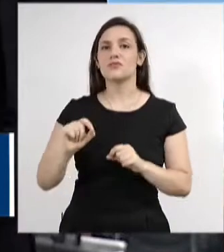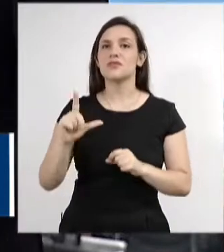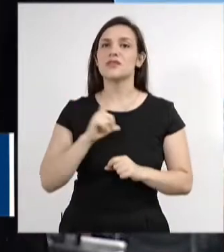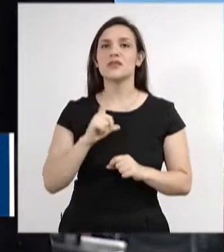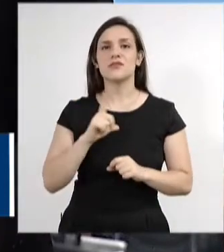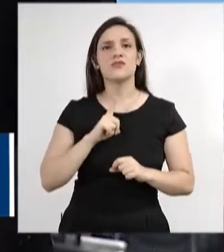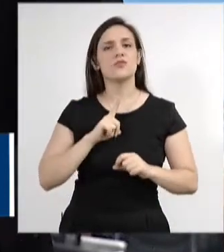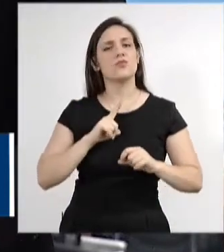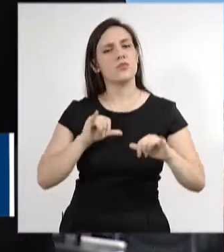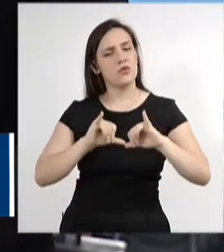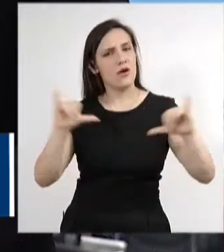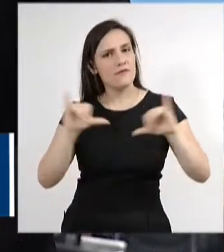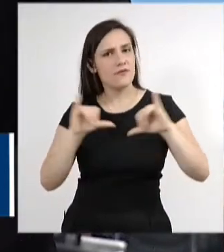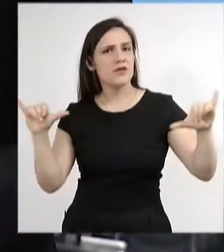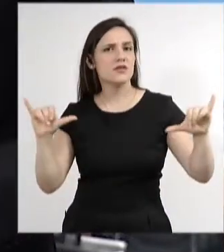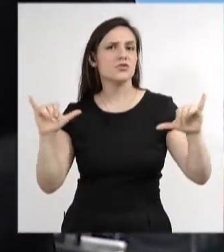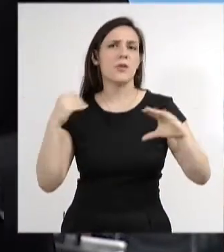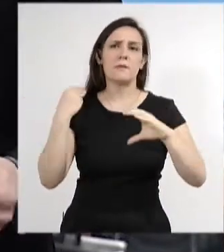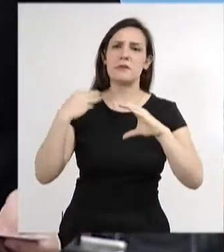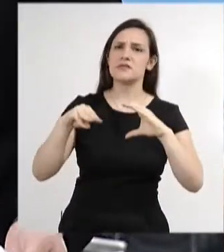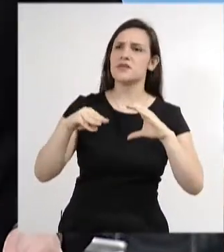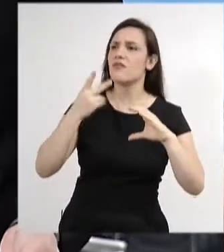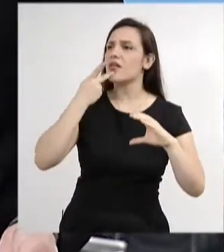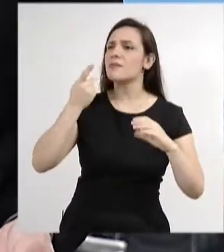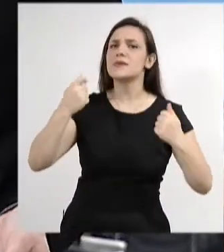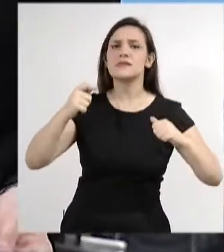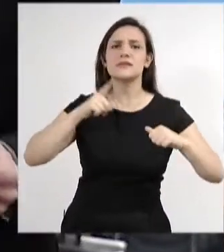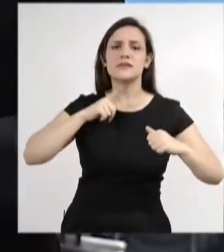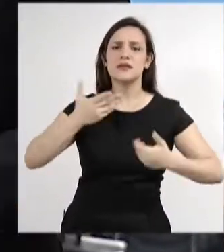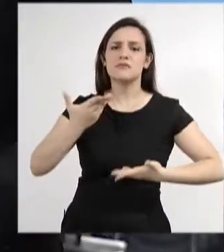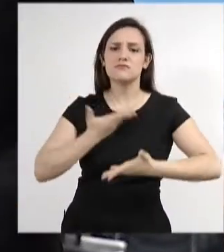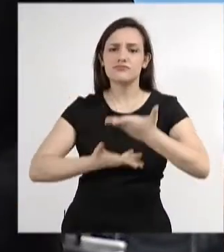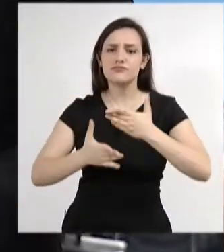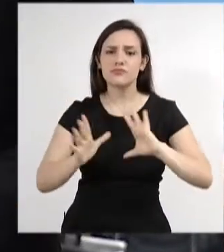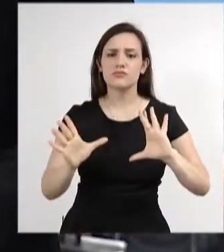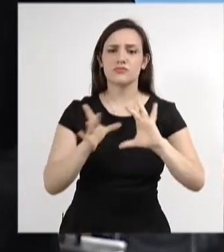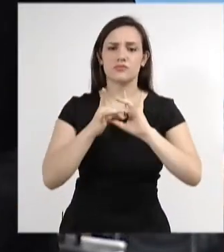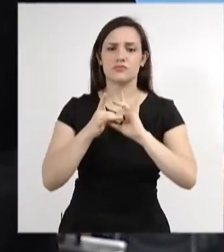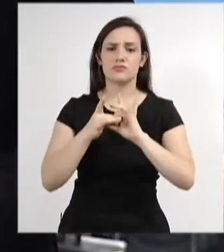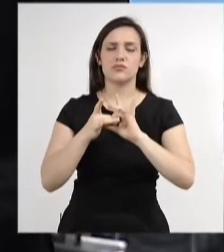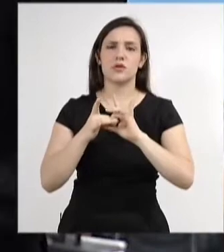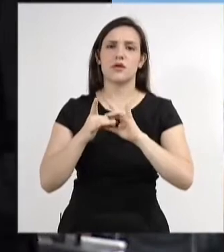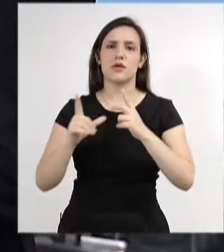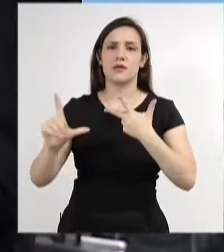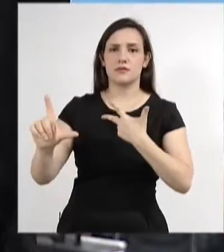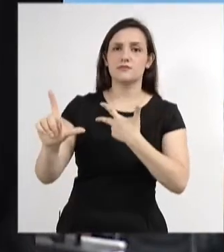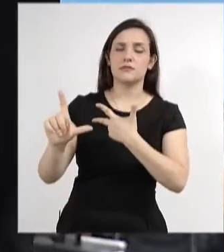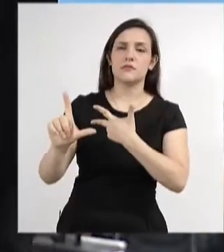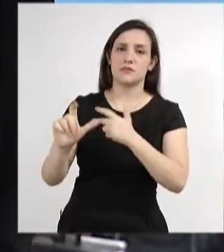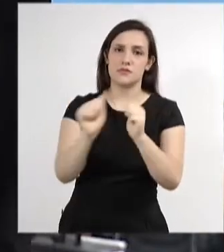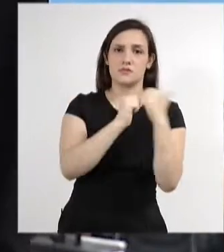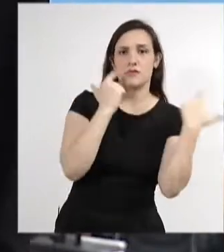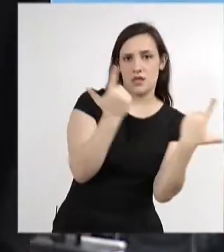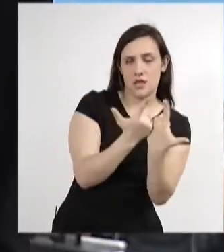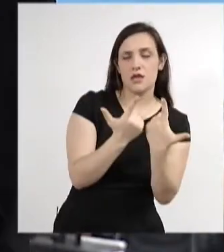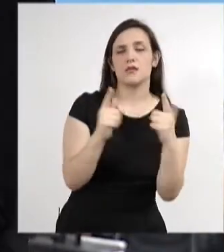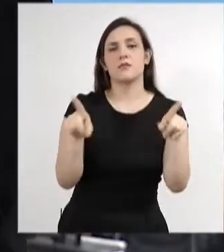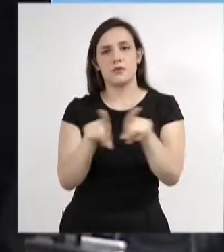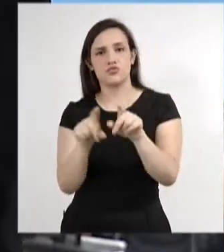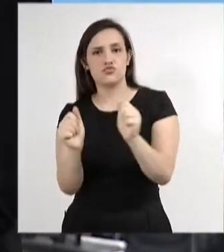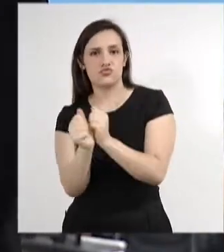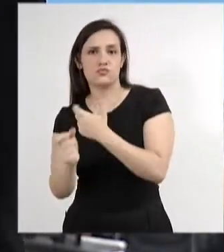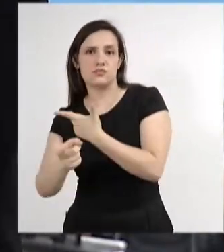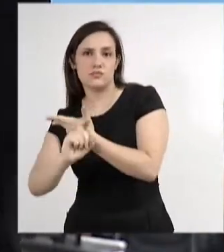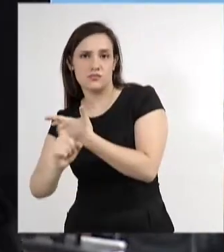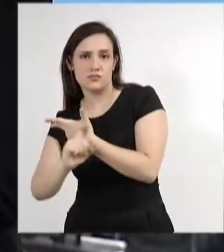também reforçando os aspectos de união entre a Assembleia e o Poder Executivo. Nós tivemos aí a participação de vários deputados